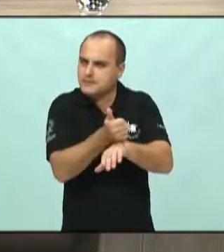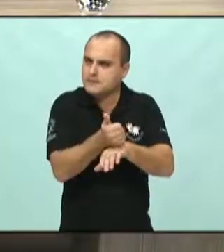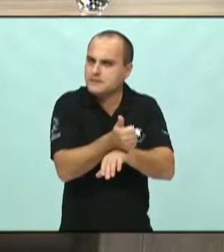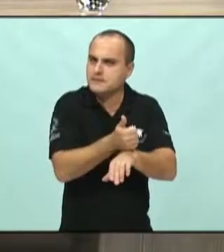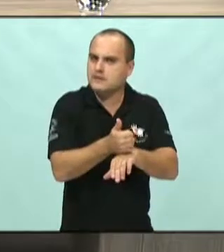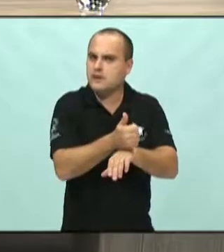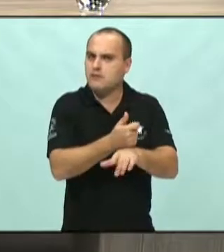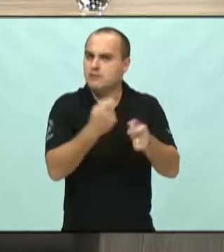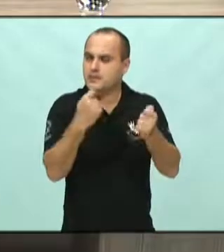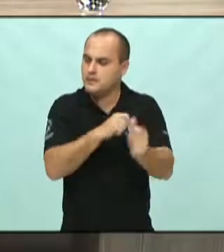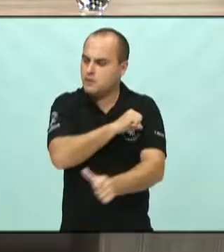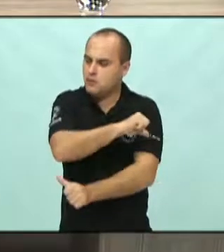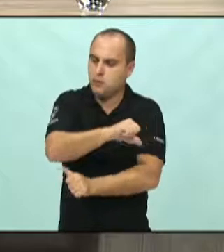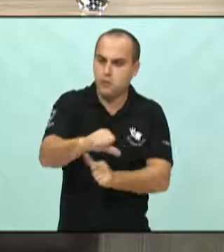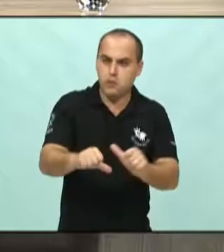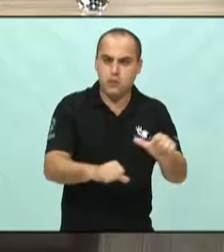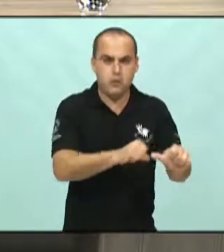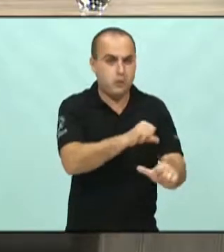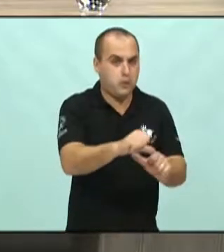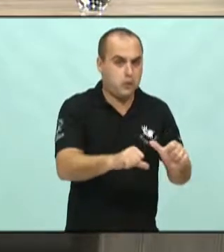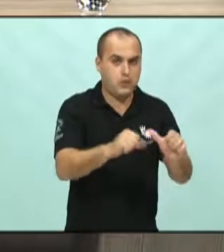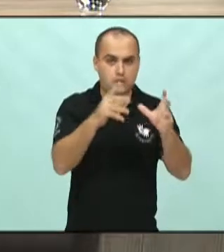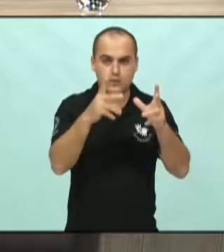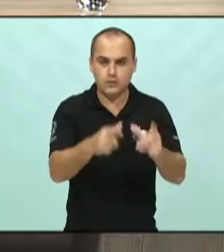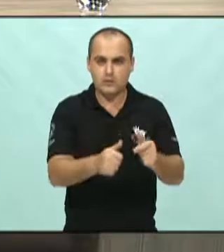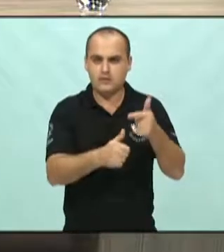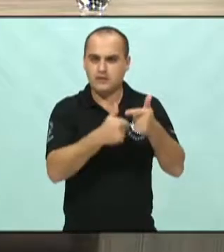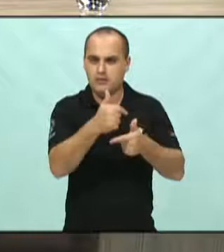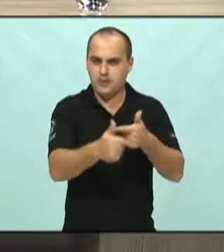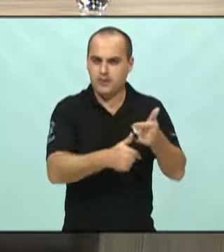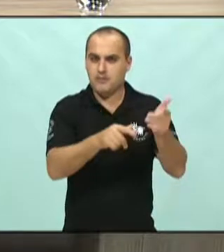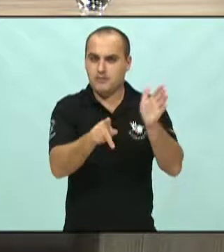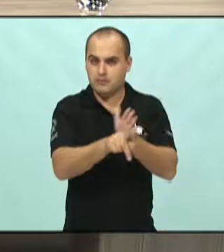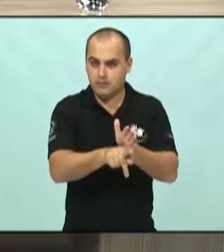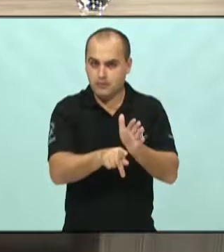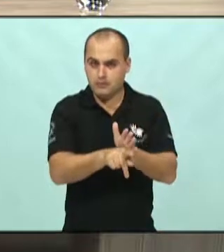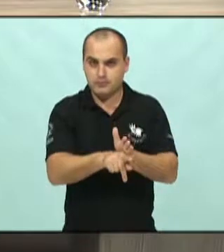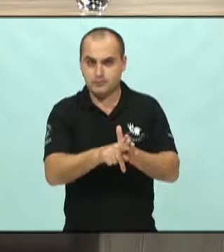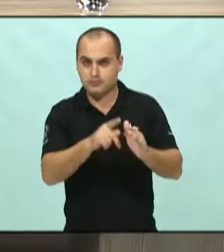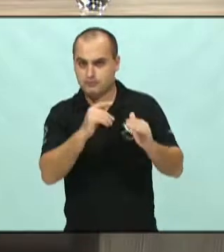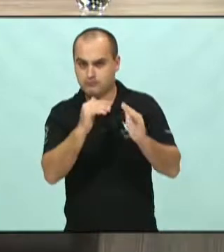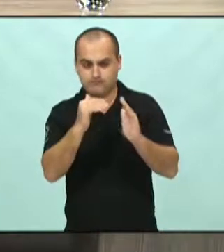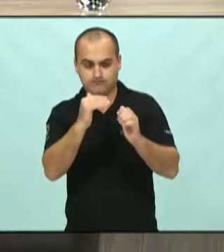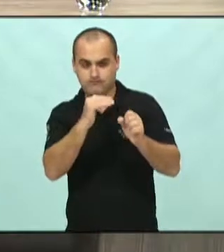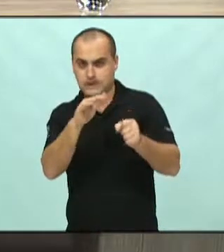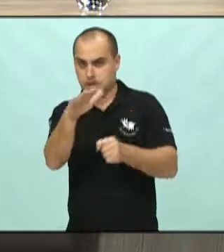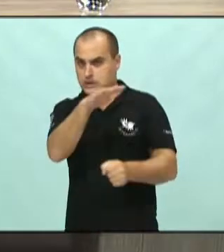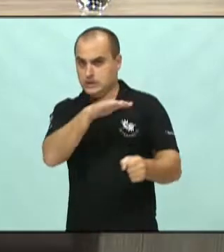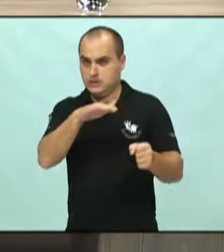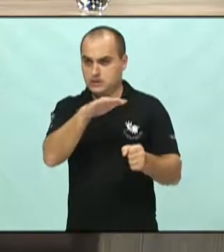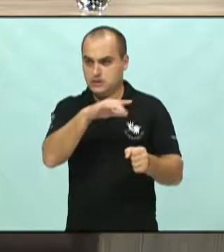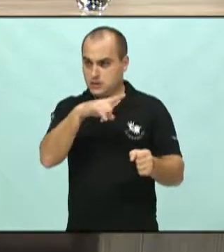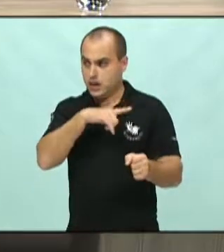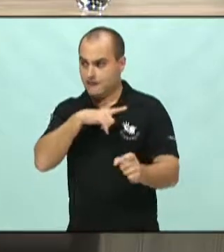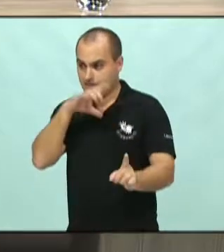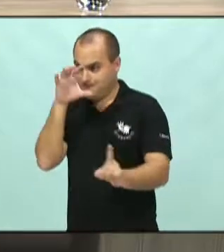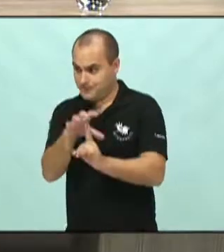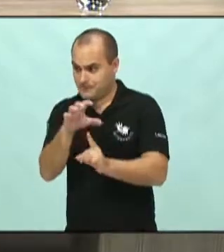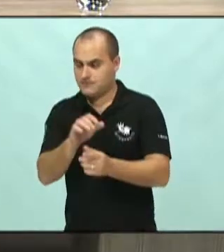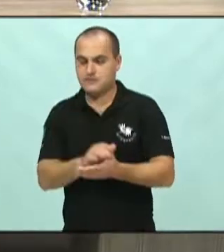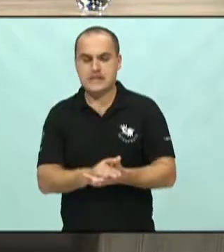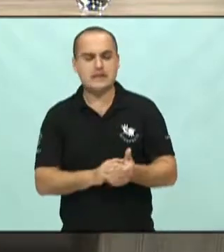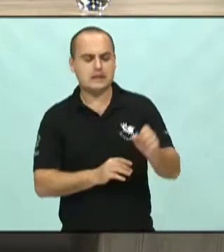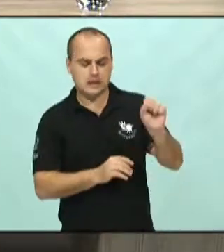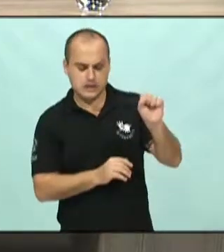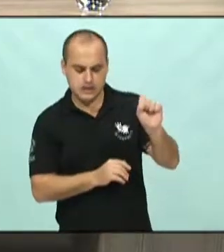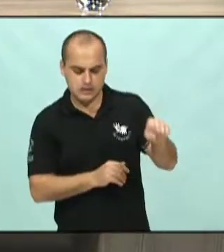que acontecer uma revolução no clube e trabalhar tudo em alto rendimento? Sim, houve uma mudança, um impacto assim? Essa ruptura,